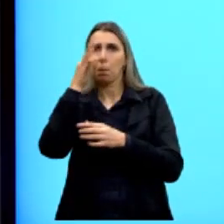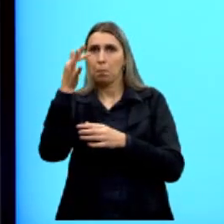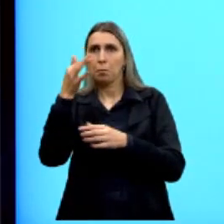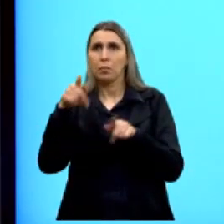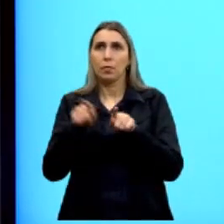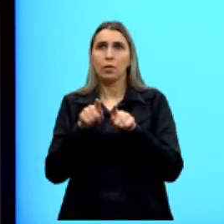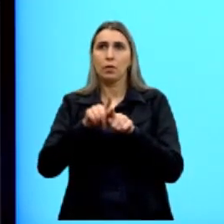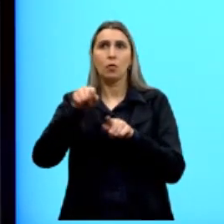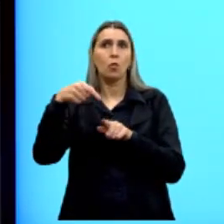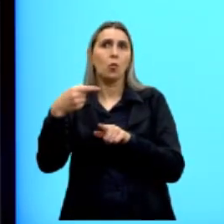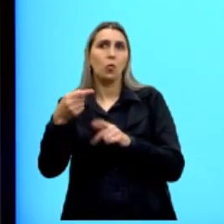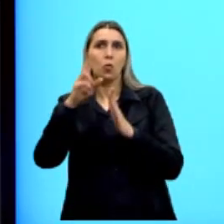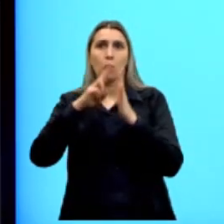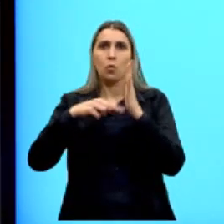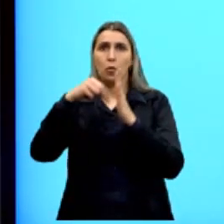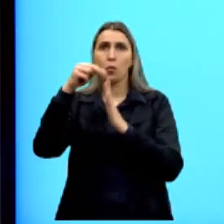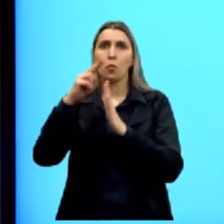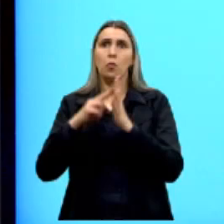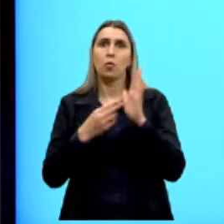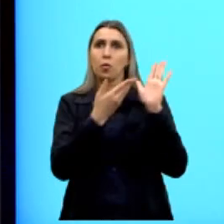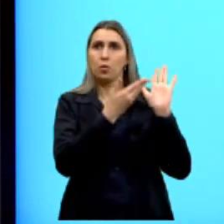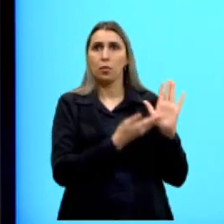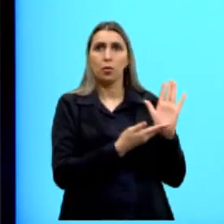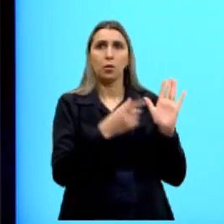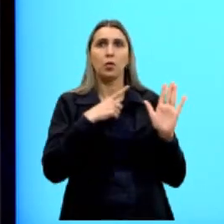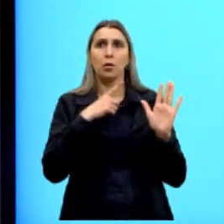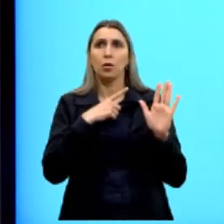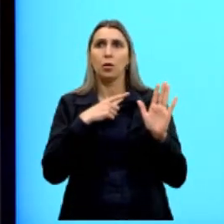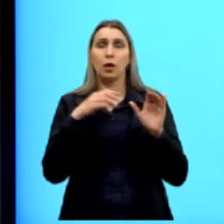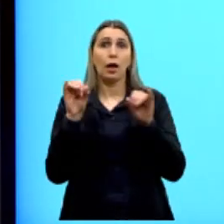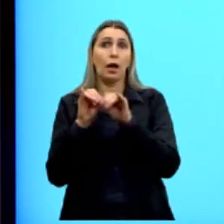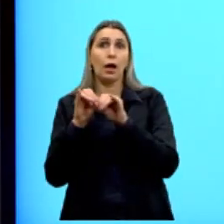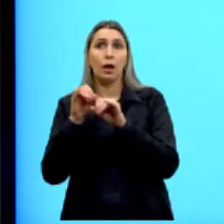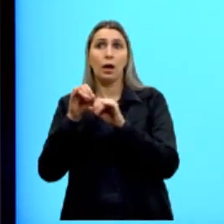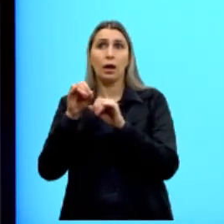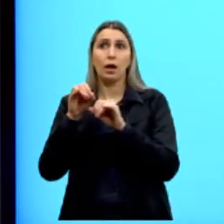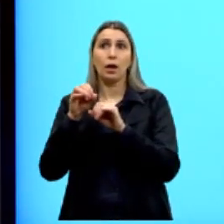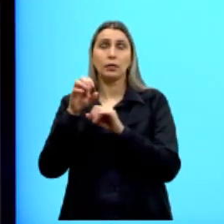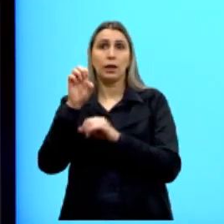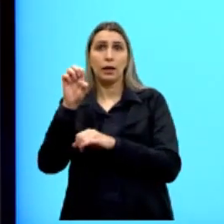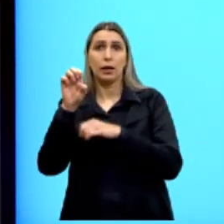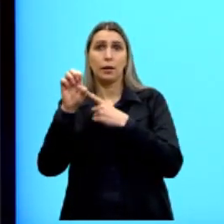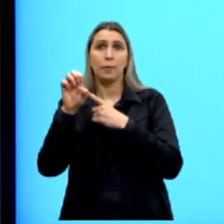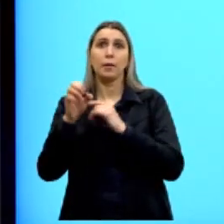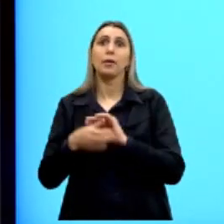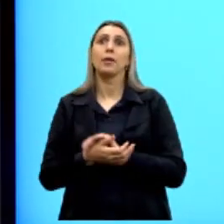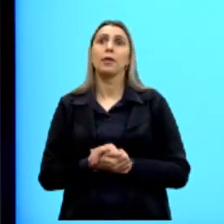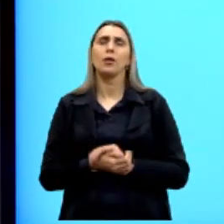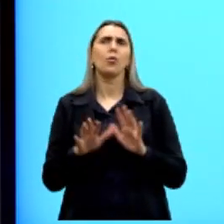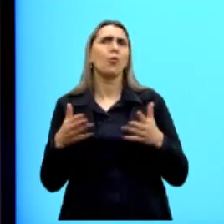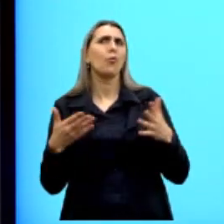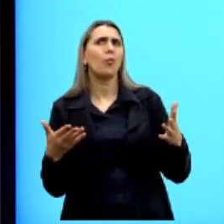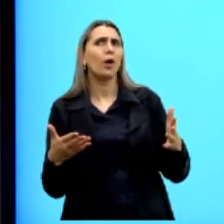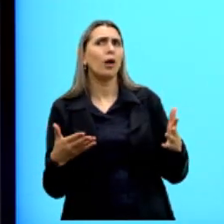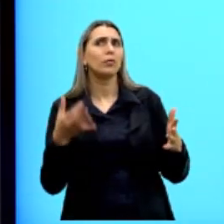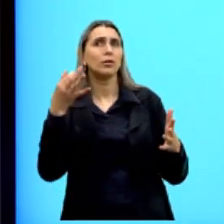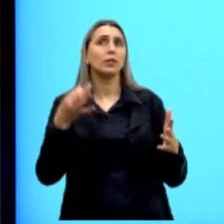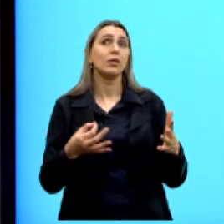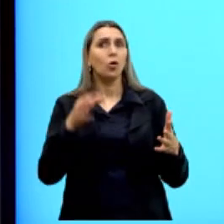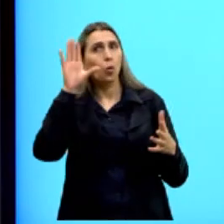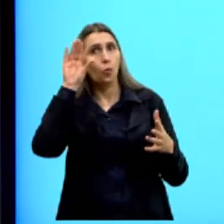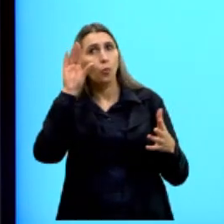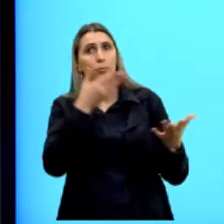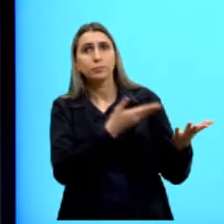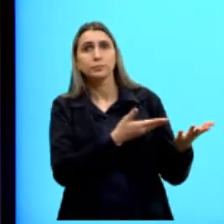Serrat em Santos e temos a boba qual qual qual qual a digam-me